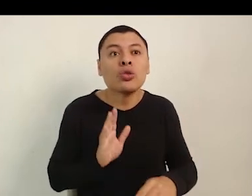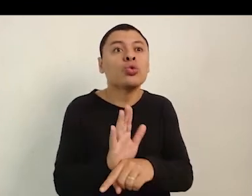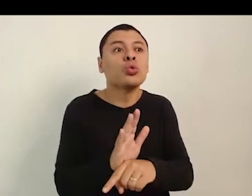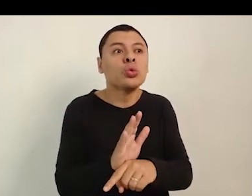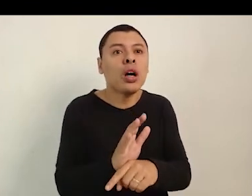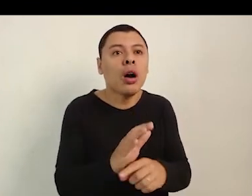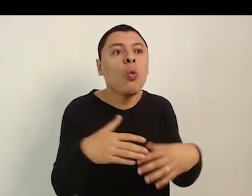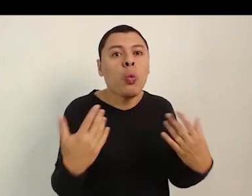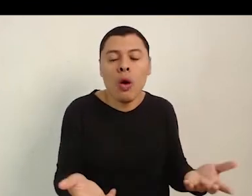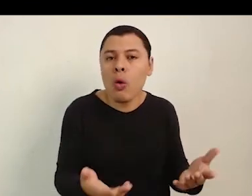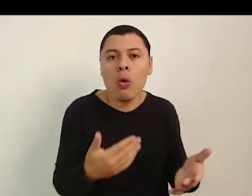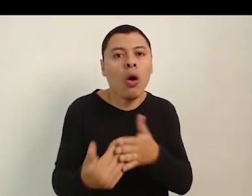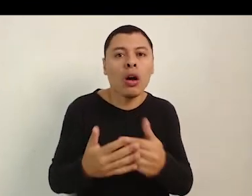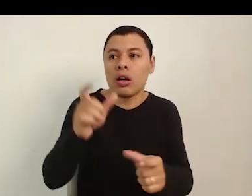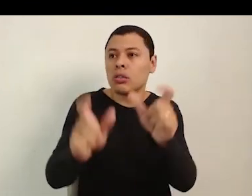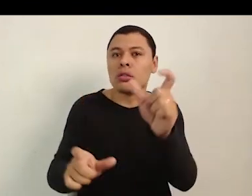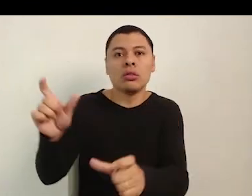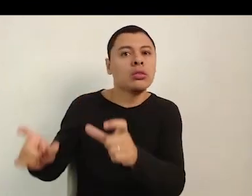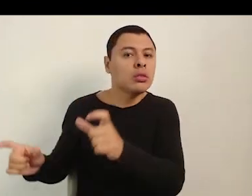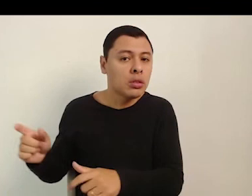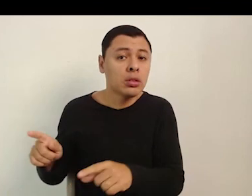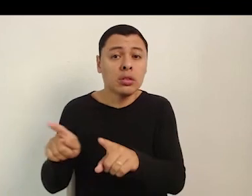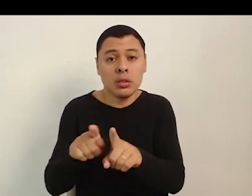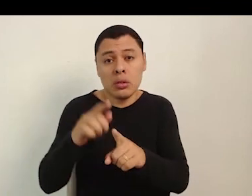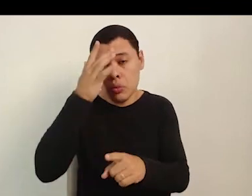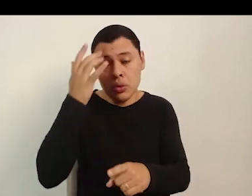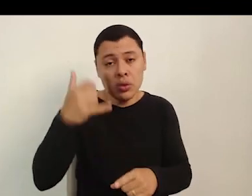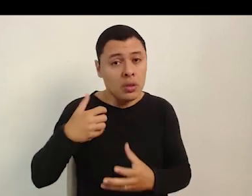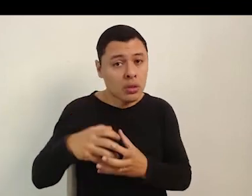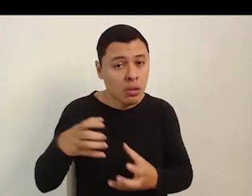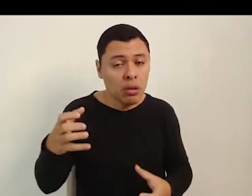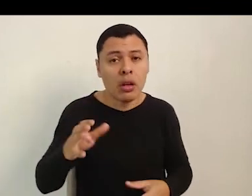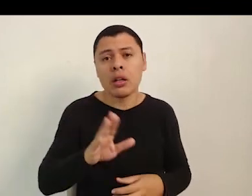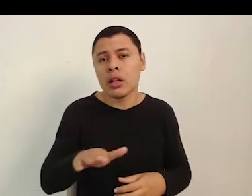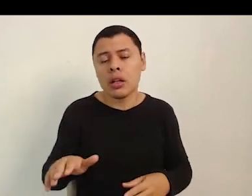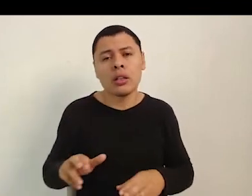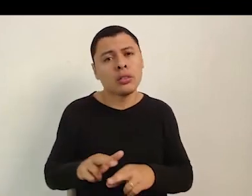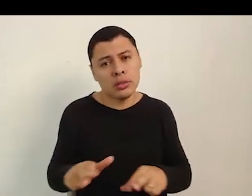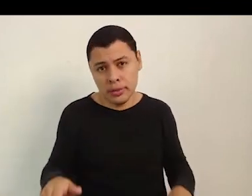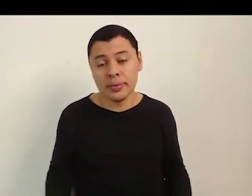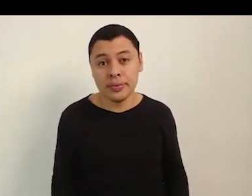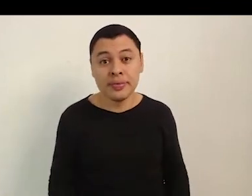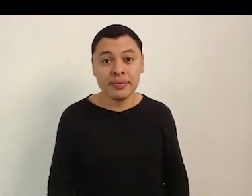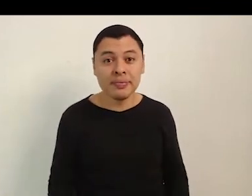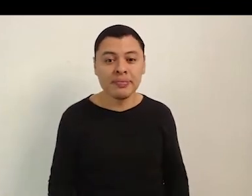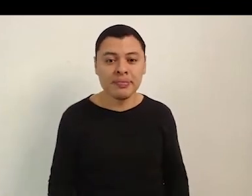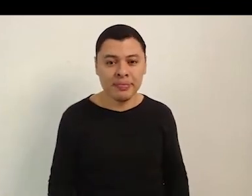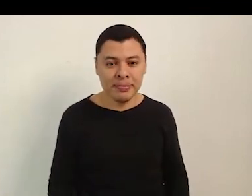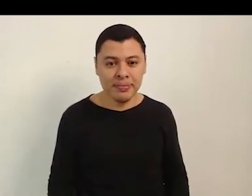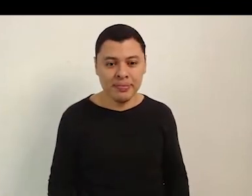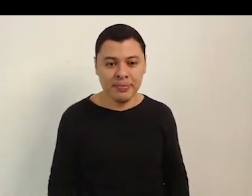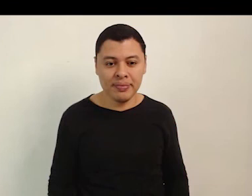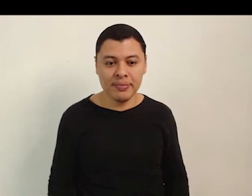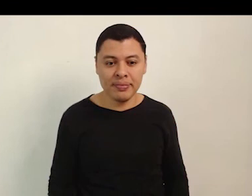qualquer público, né? Até mesmo pessoas idosas, crianças e tudo mais. Né? O